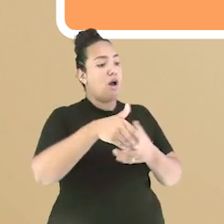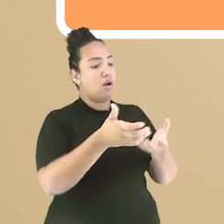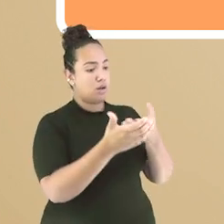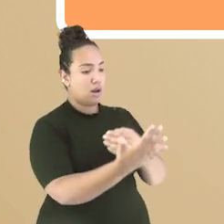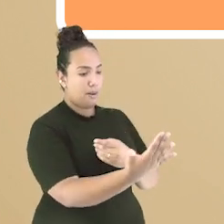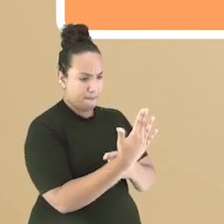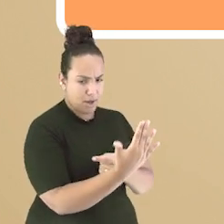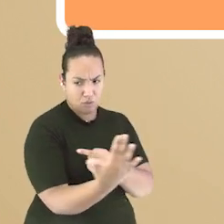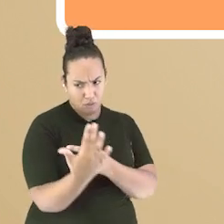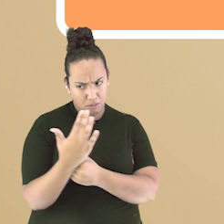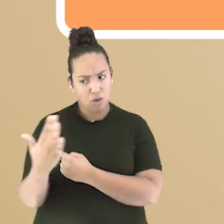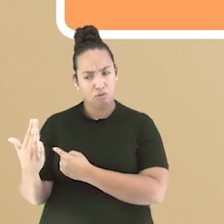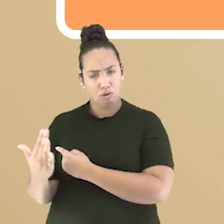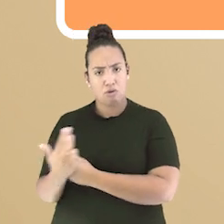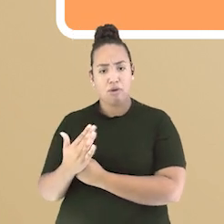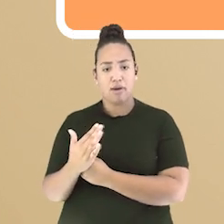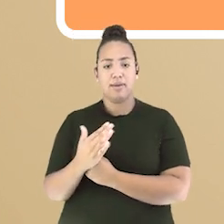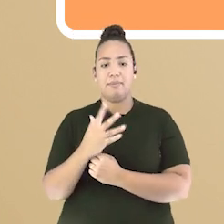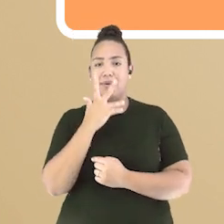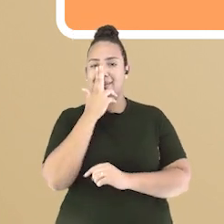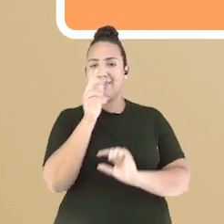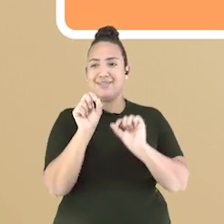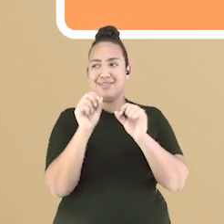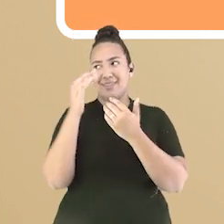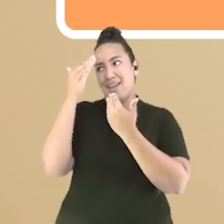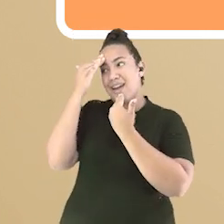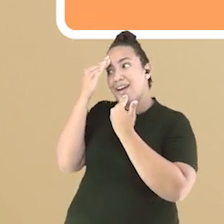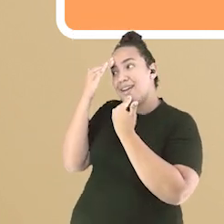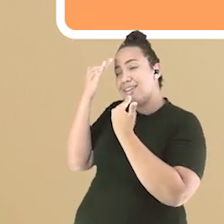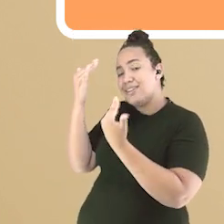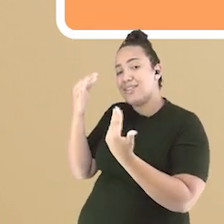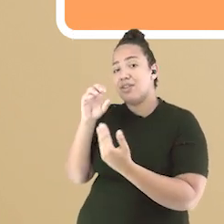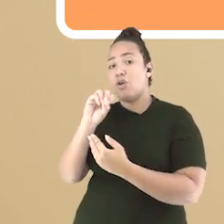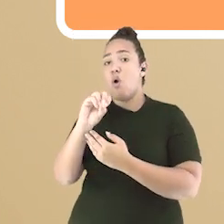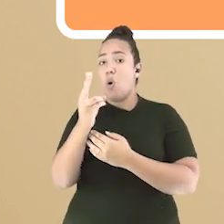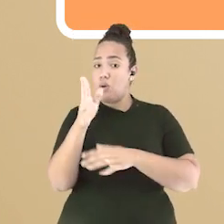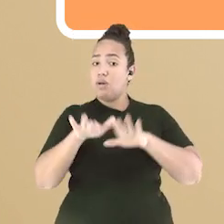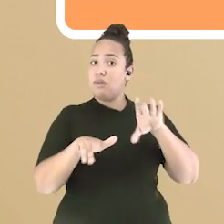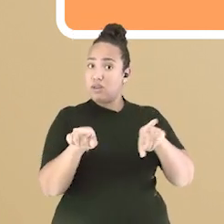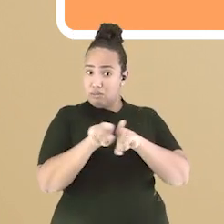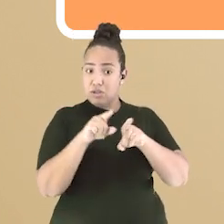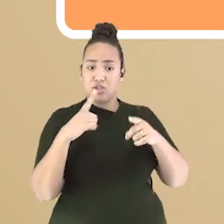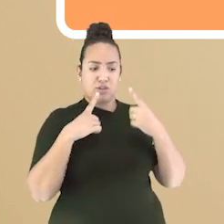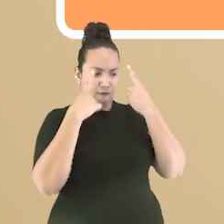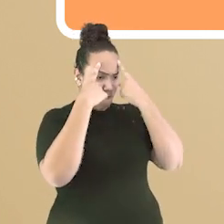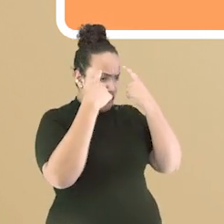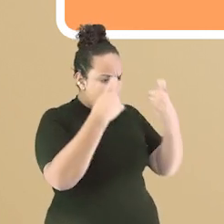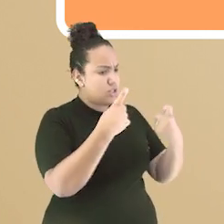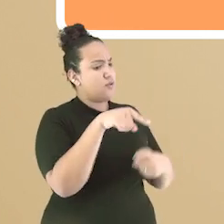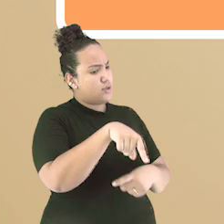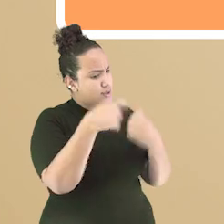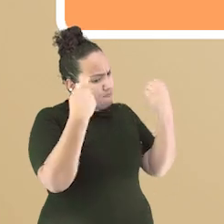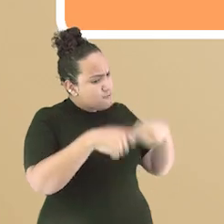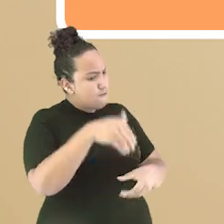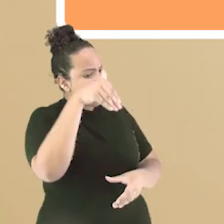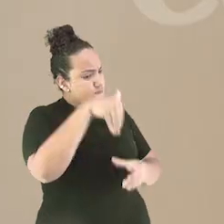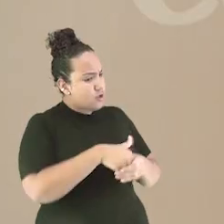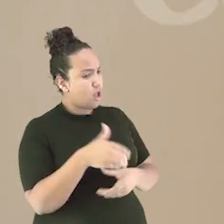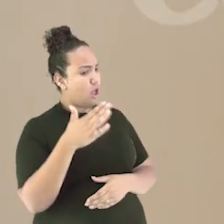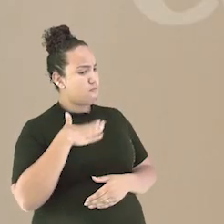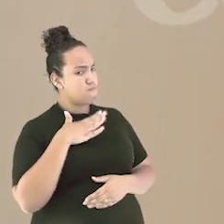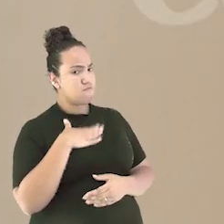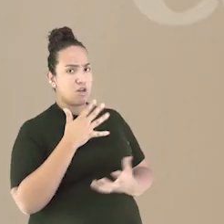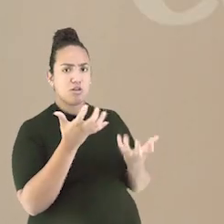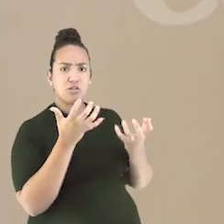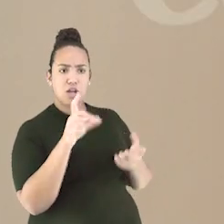população, como agradecimento, ou muitas das vezes na base da violência, votava no candidato de apoio do coronel.